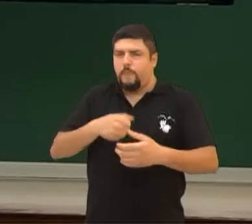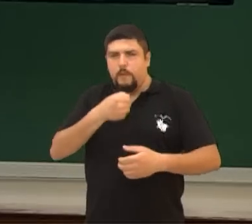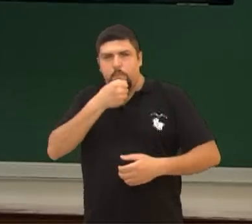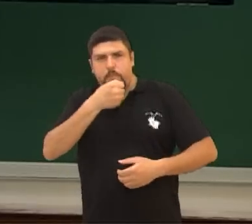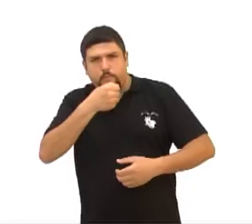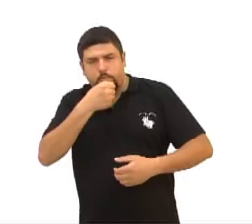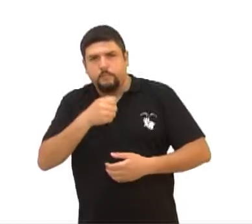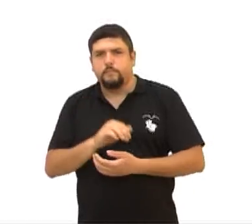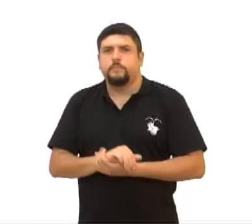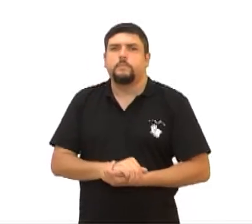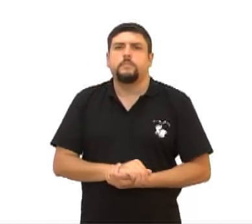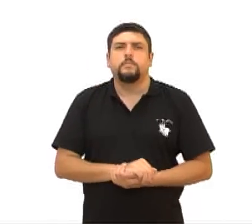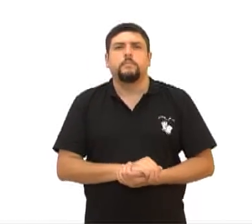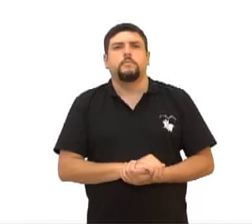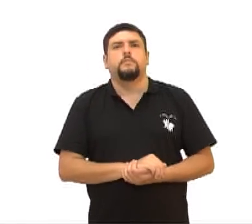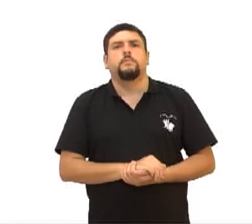bem,